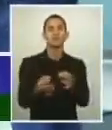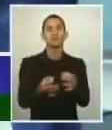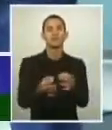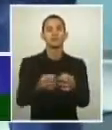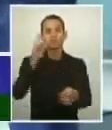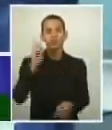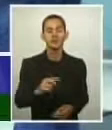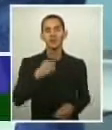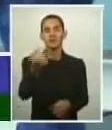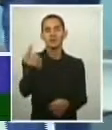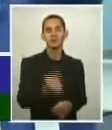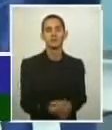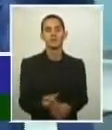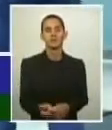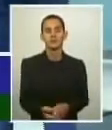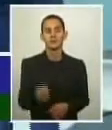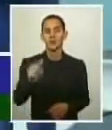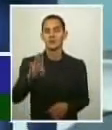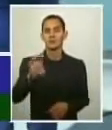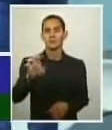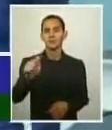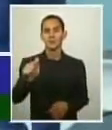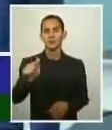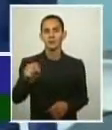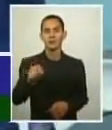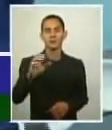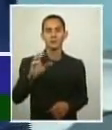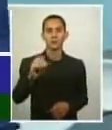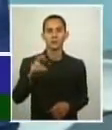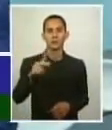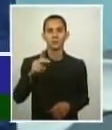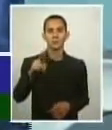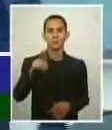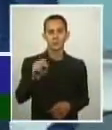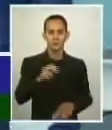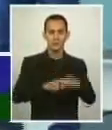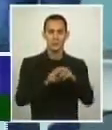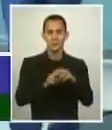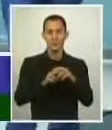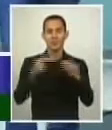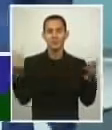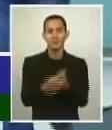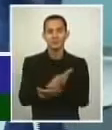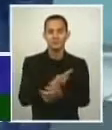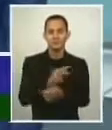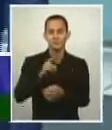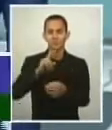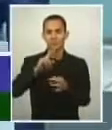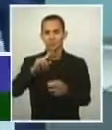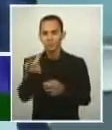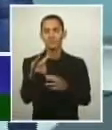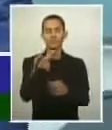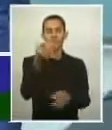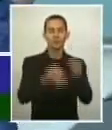do Direito de dirigir o habeas corpus é um instituto jurídico que diante de uma eventual arbitrariedade